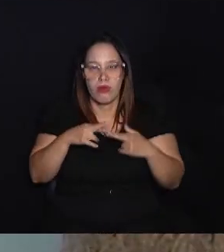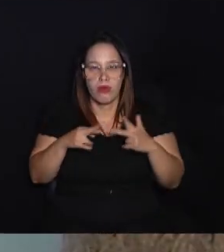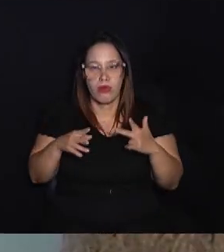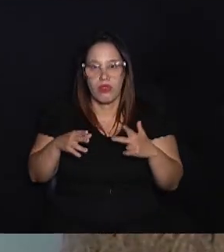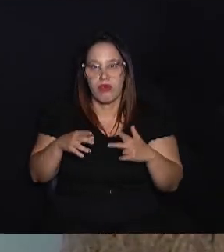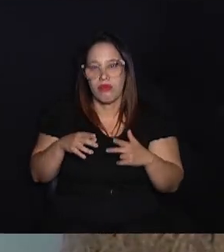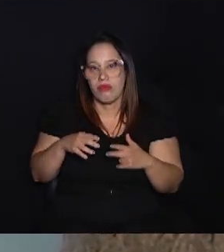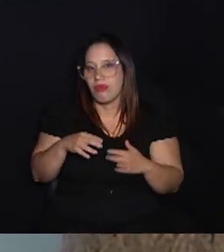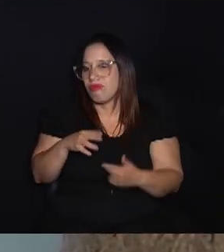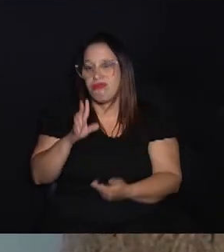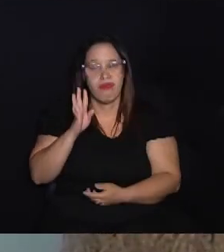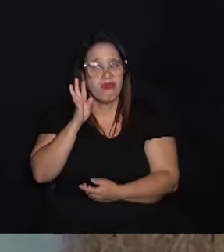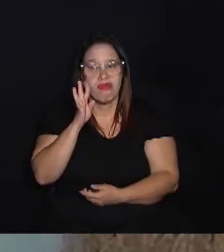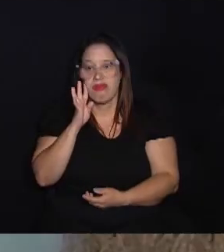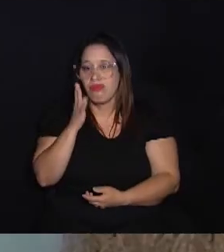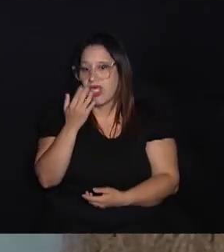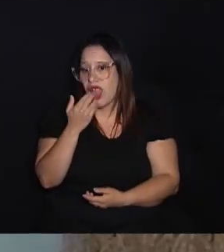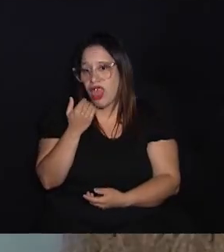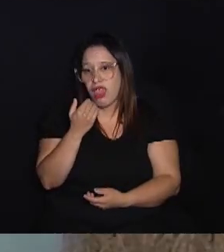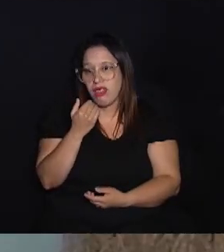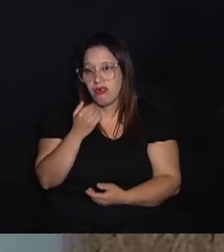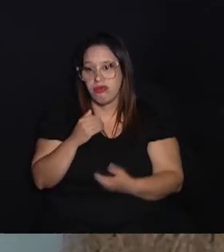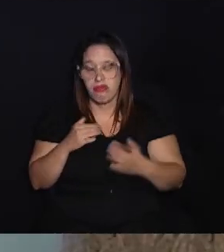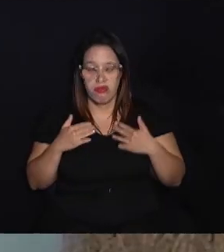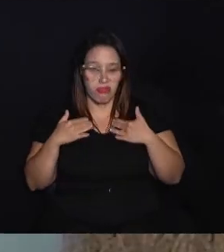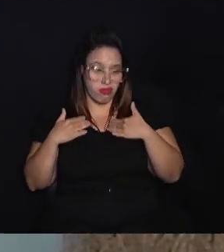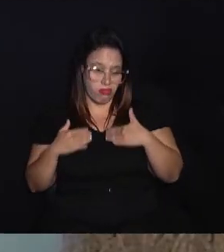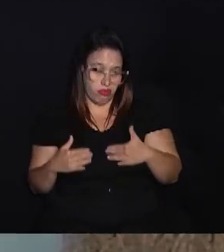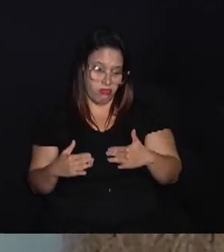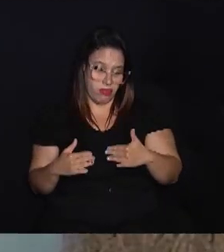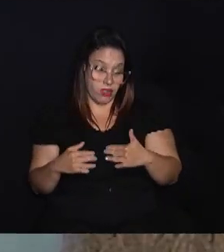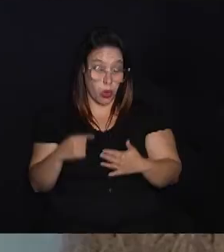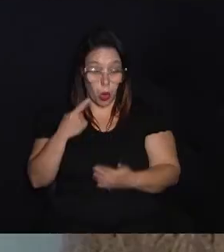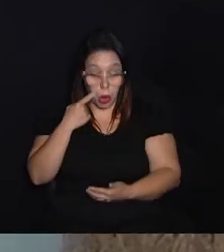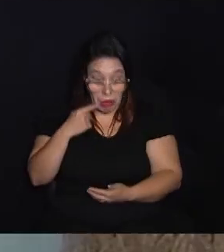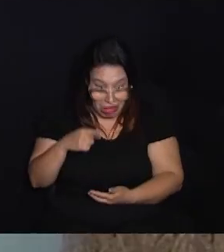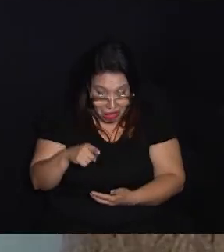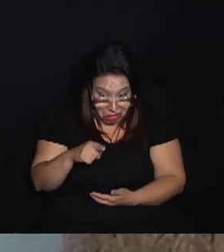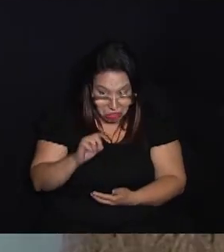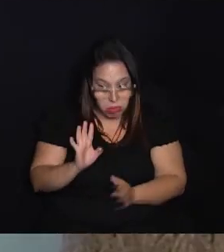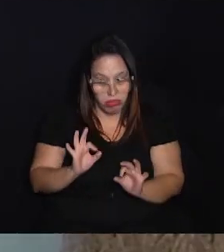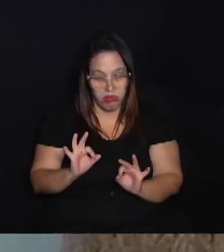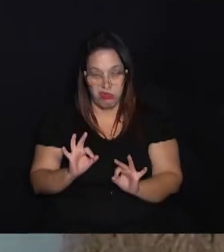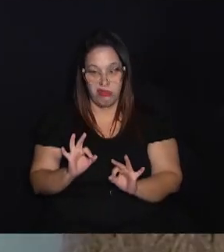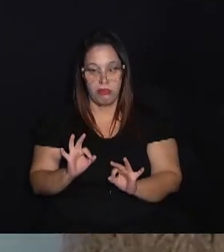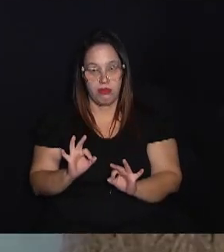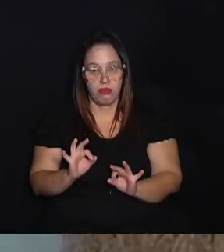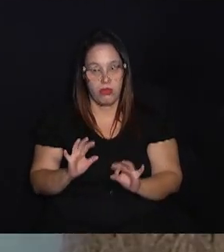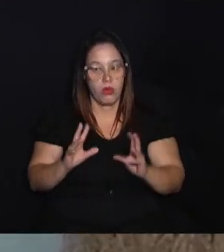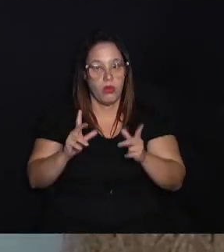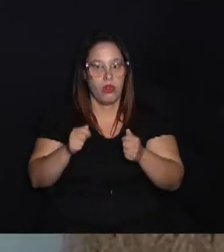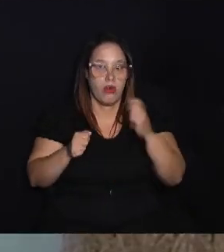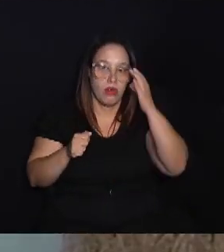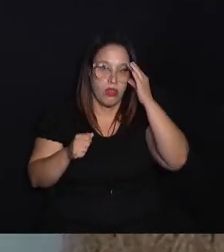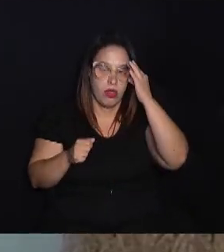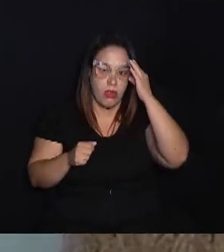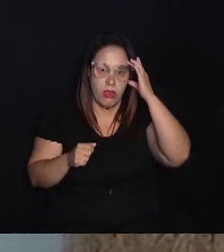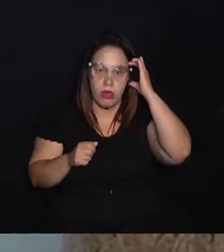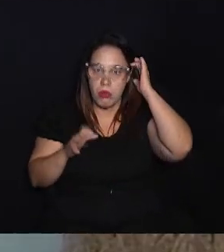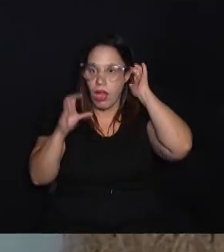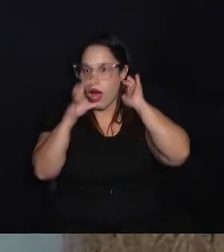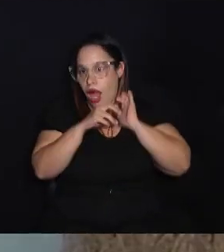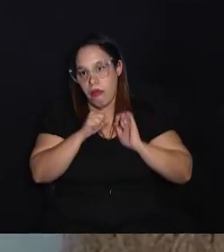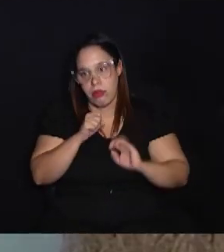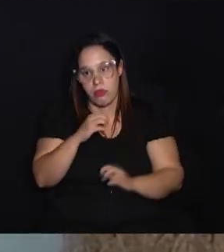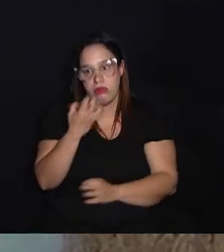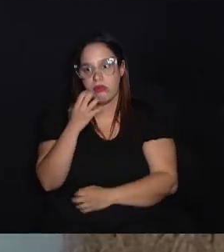tá legal, não tá comendo, não tá se sentindo confortável, a gente já tem que ficar de olho, tá? Tudo pra eles é clinicamente mais rápido que um